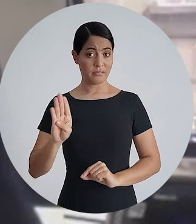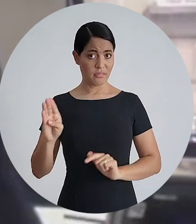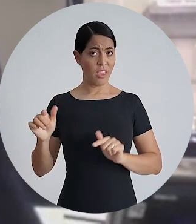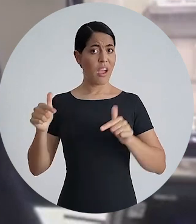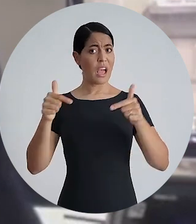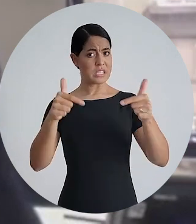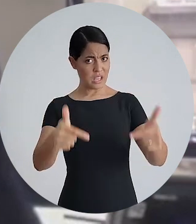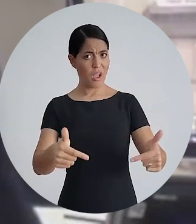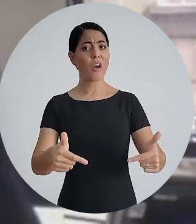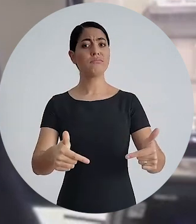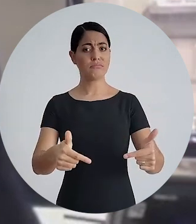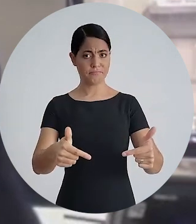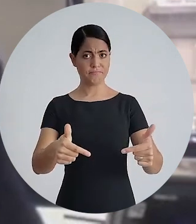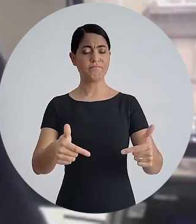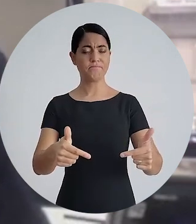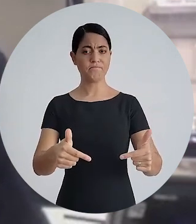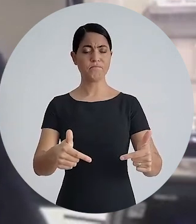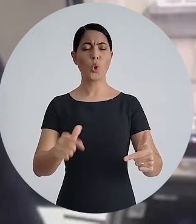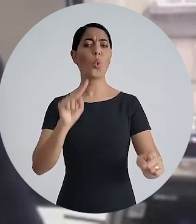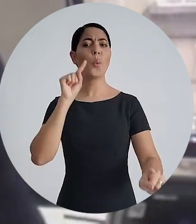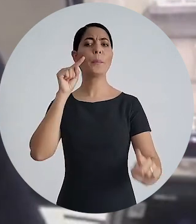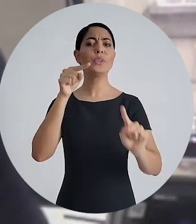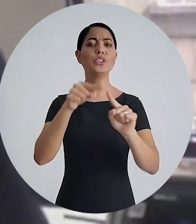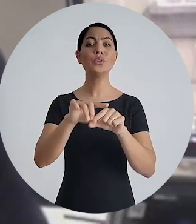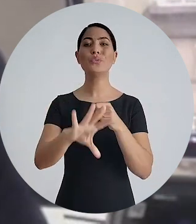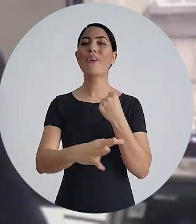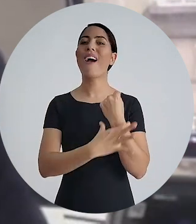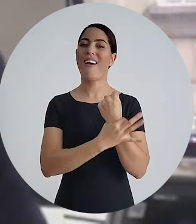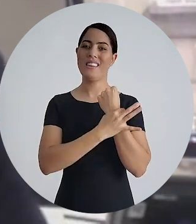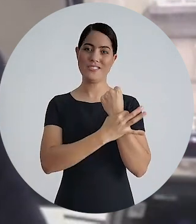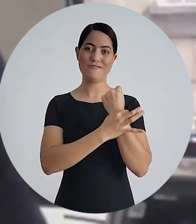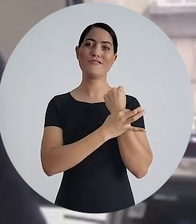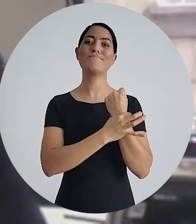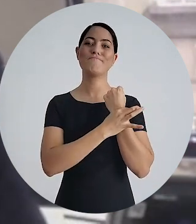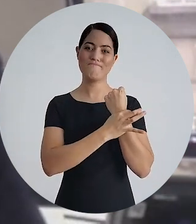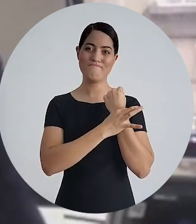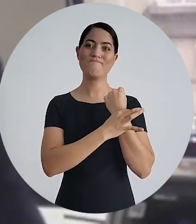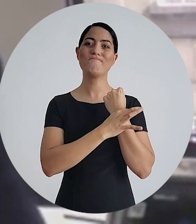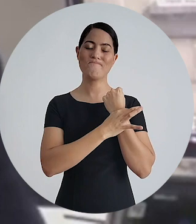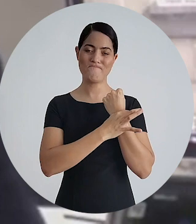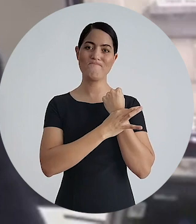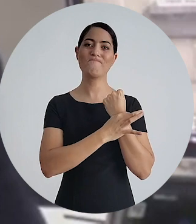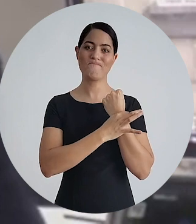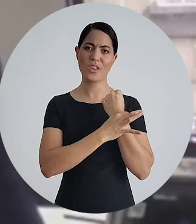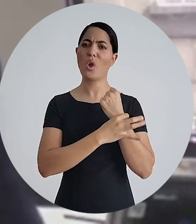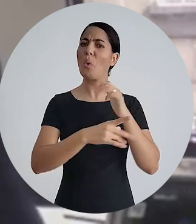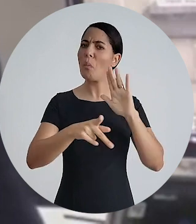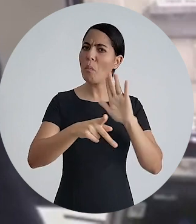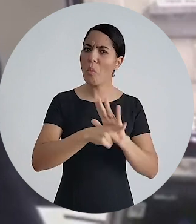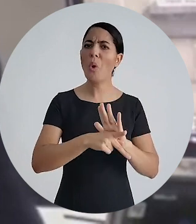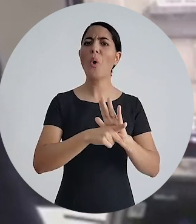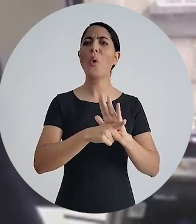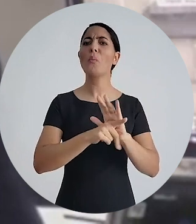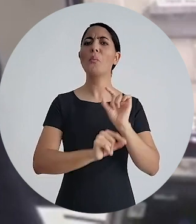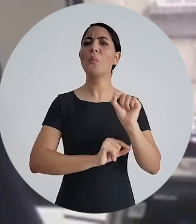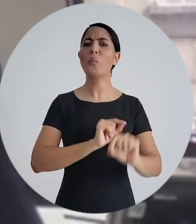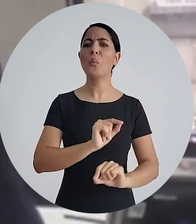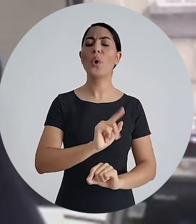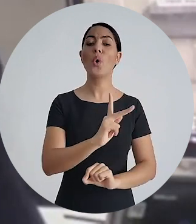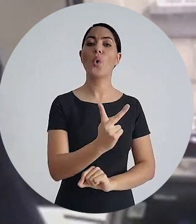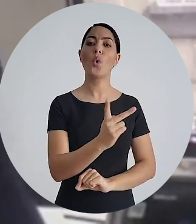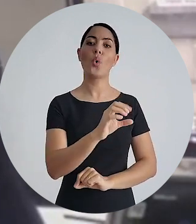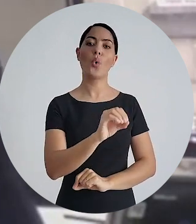do Brasil vem engendrando na Justiça para assegurar um critério